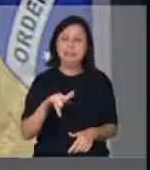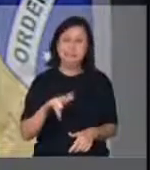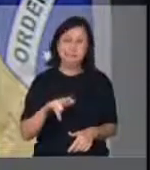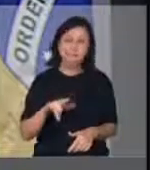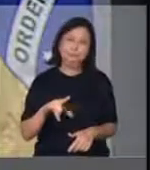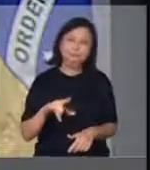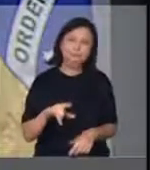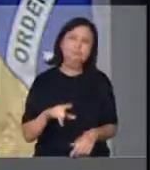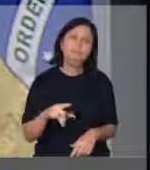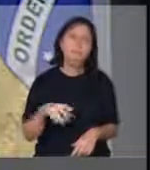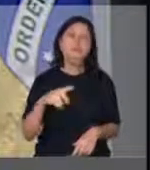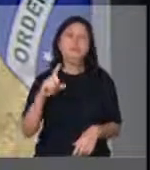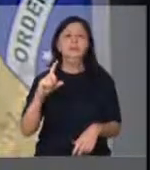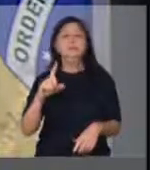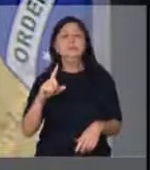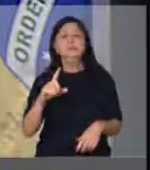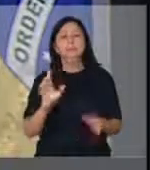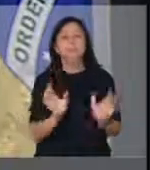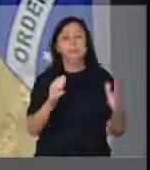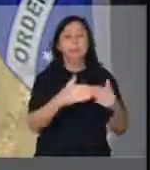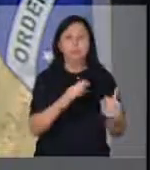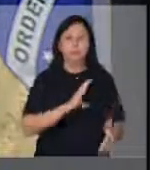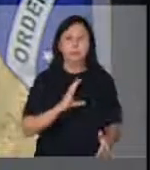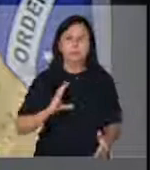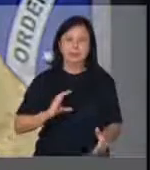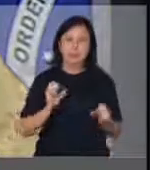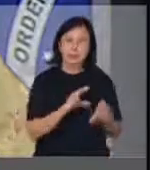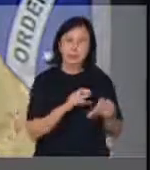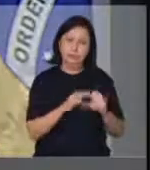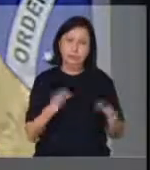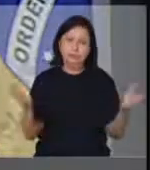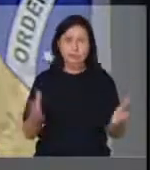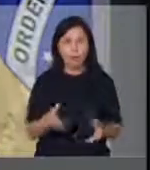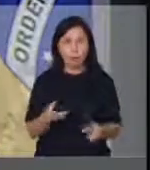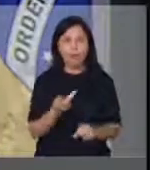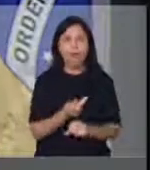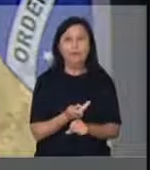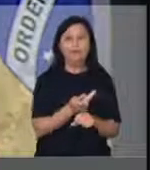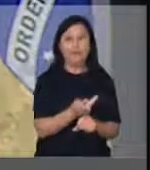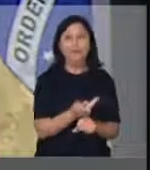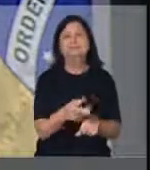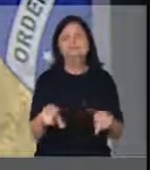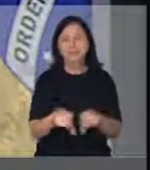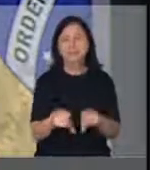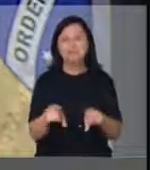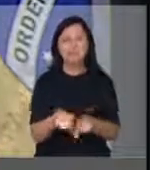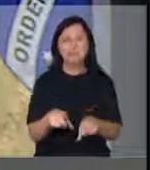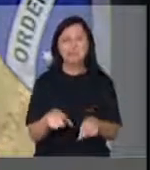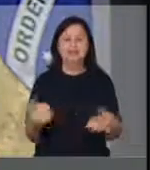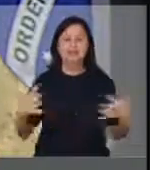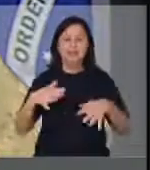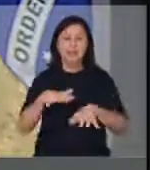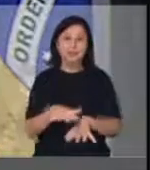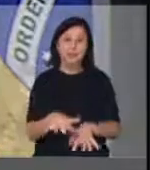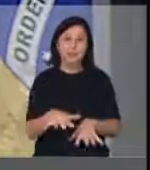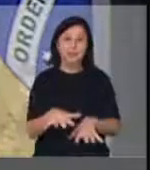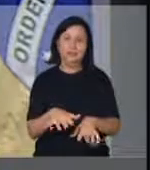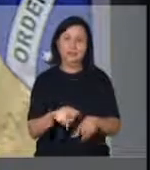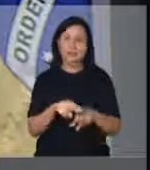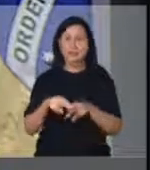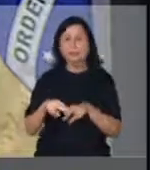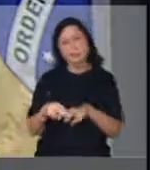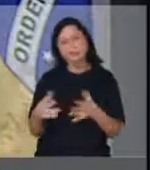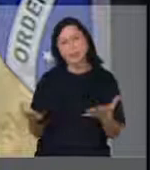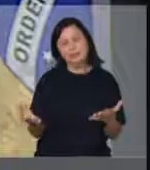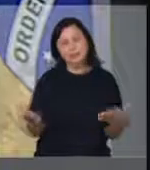premiada mais uma vez com esse prêmio brasil mais inclusão a diferença de débora para nós é apenas uma promoção do deputado